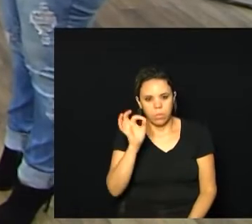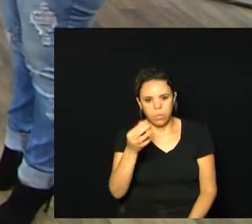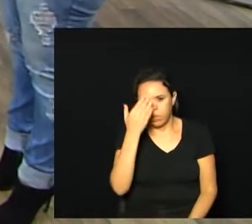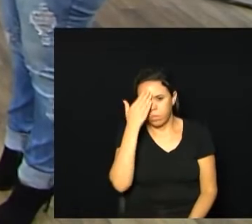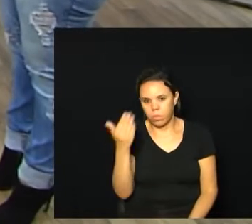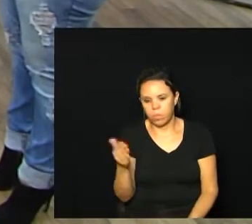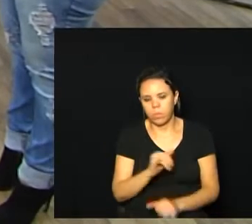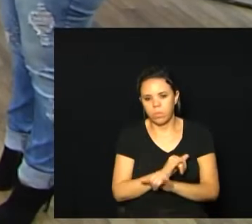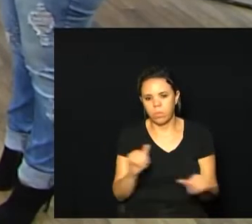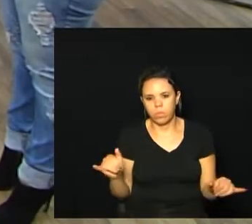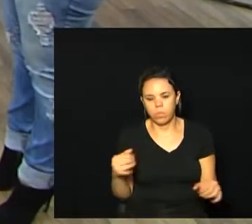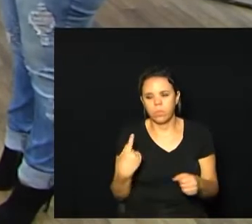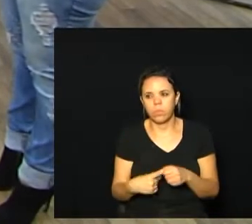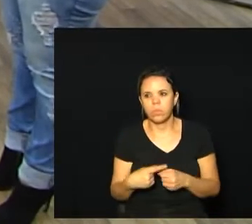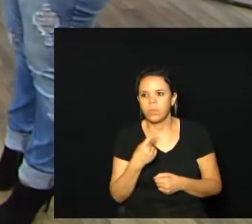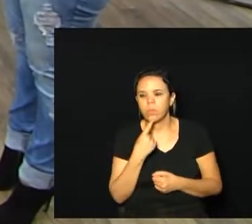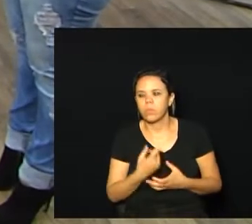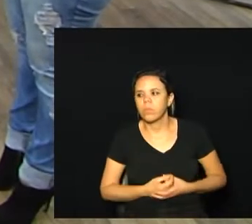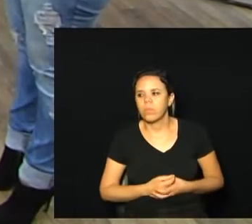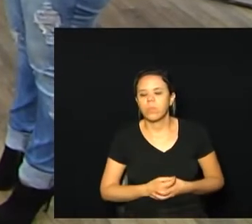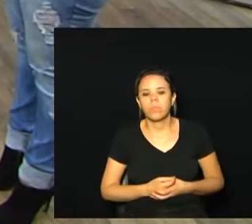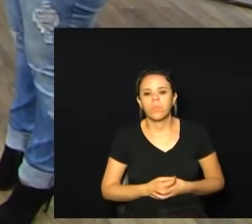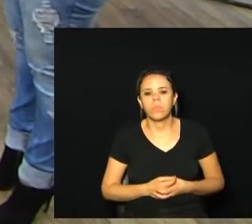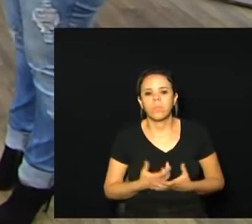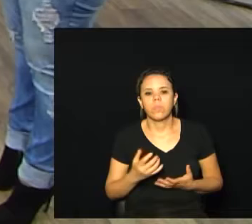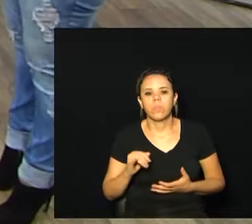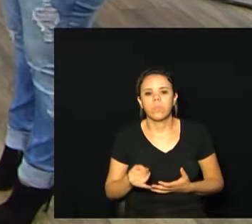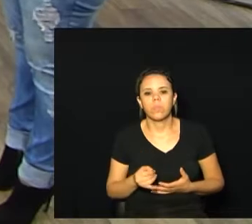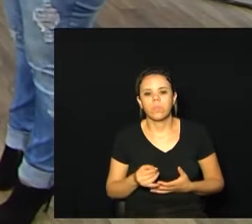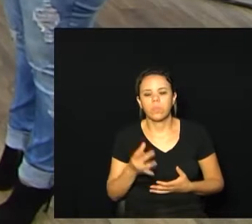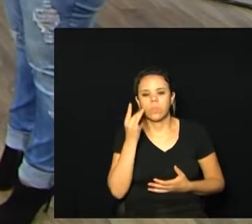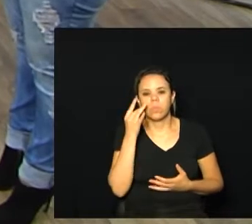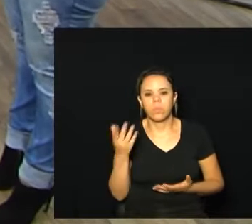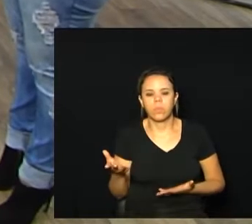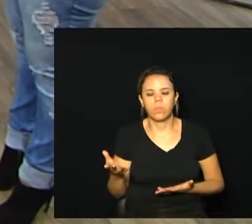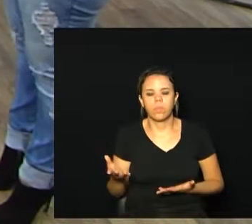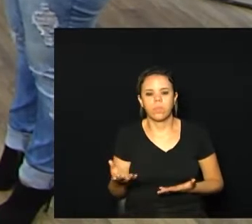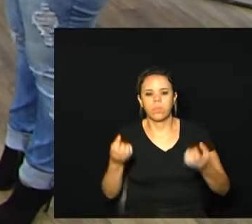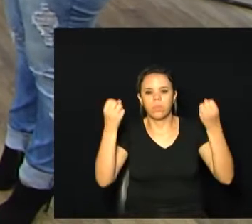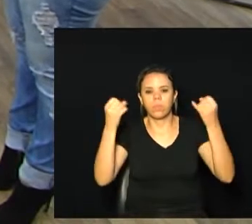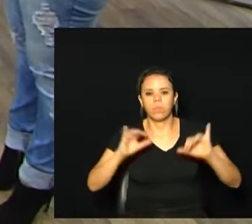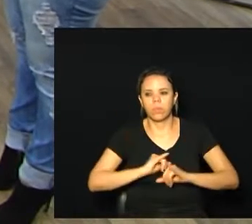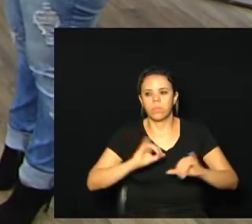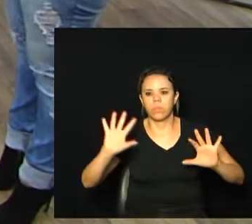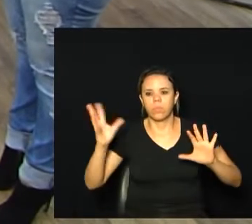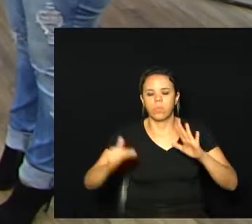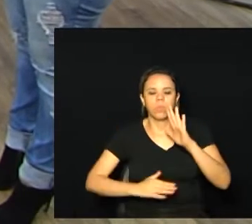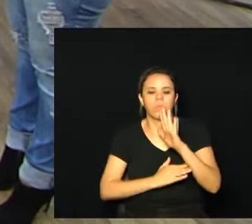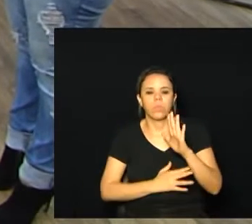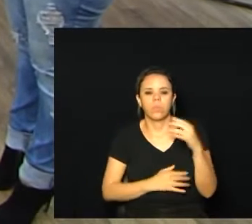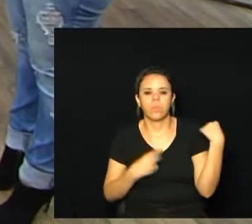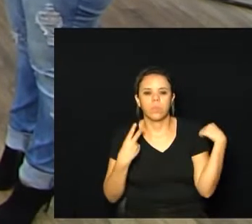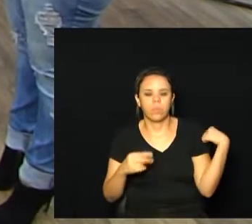muito obrigado pelas notícias da metrópole de Campinas. Já quero aproveitar sua presença aqui nos nossos estúdios. Vamos com as notícias